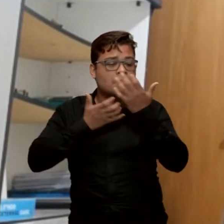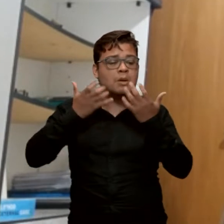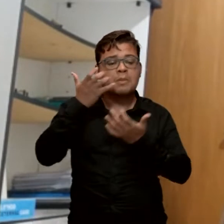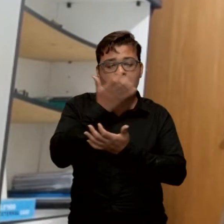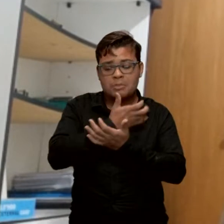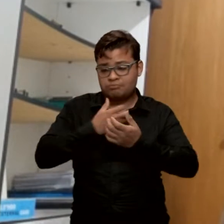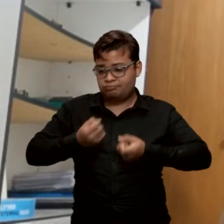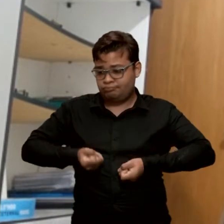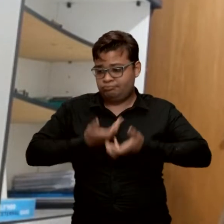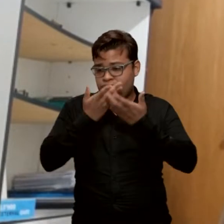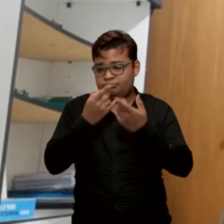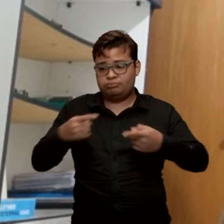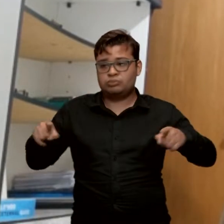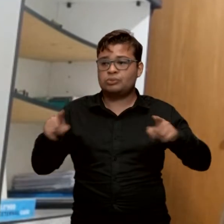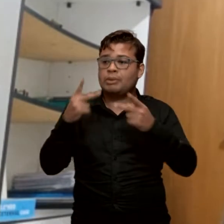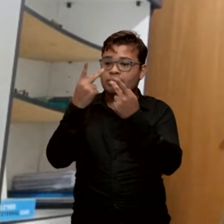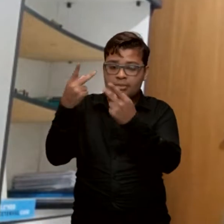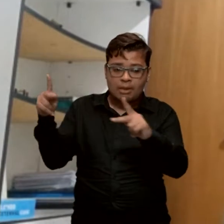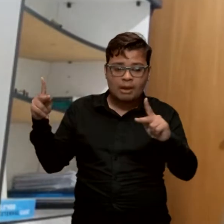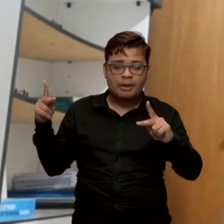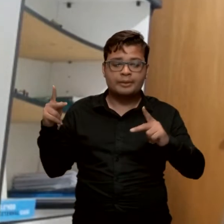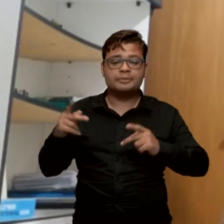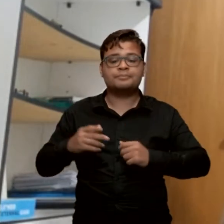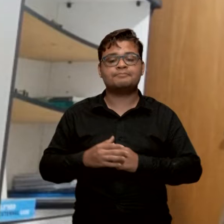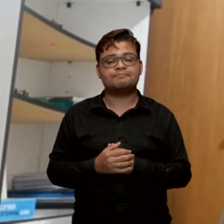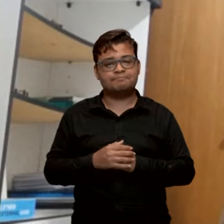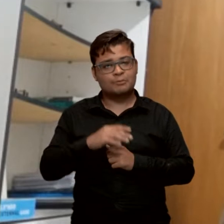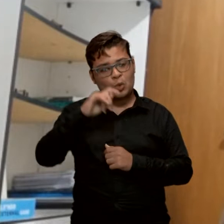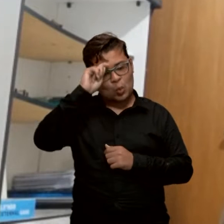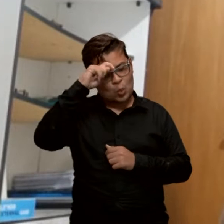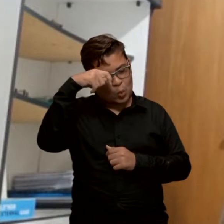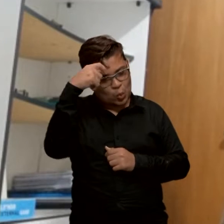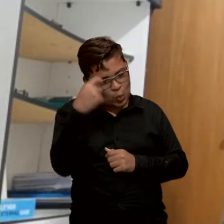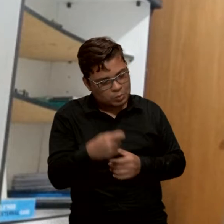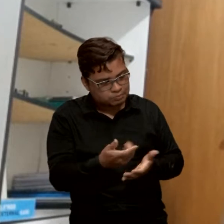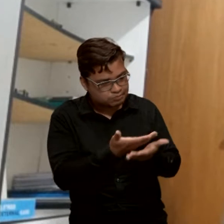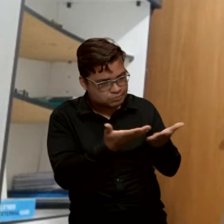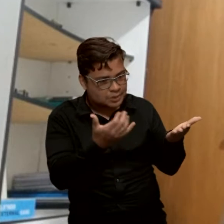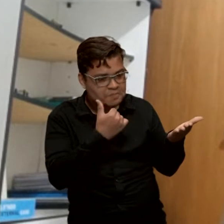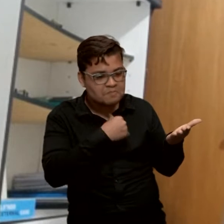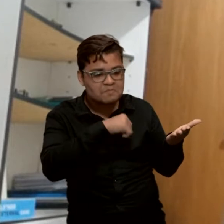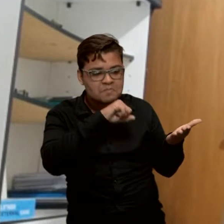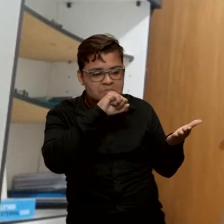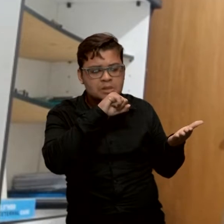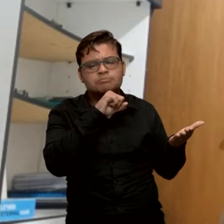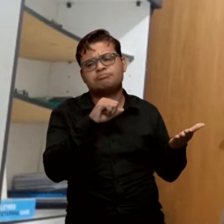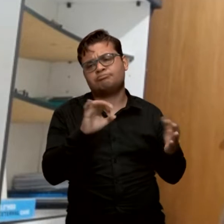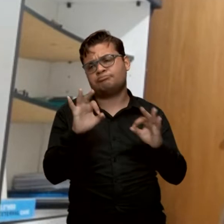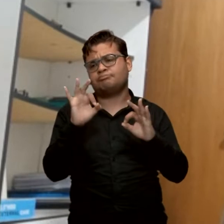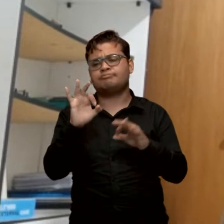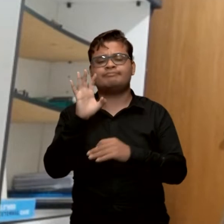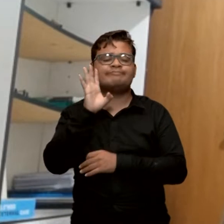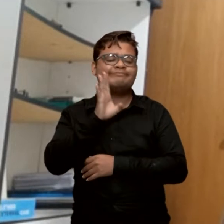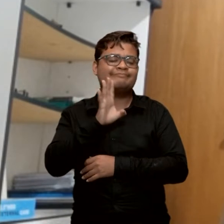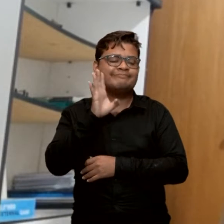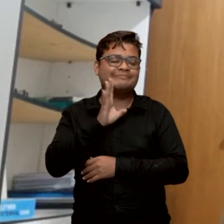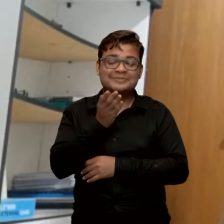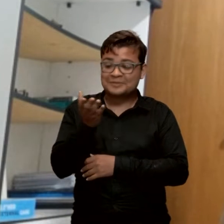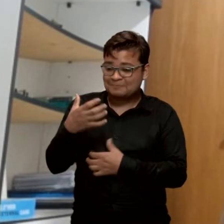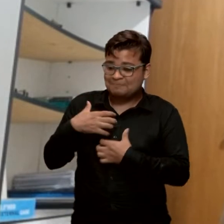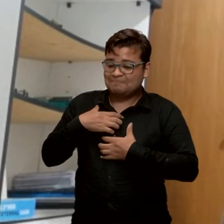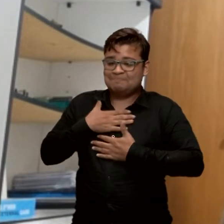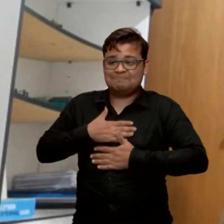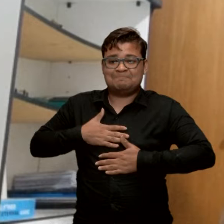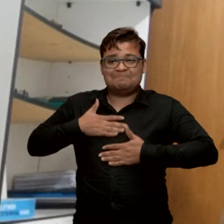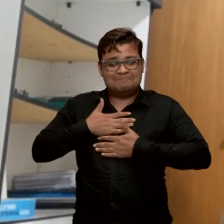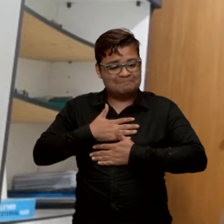suas composições, em homenagem às mães ali, e foi muito legal isso. Ele se sente valorizado pela